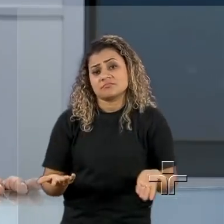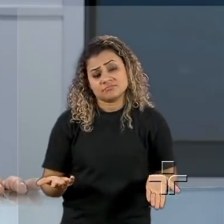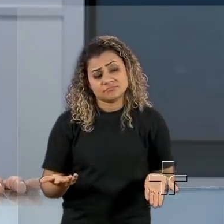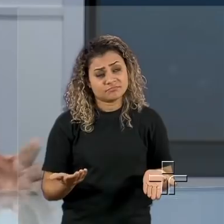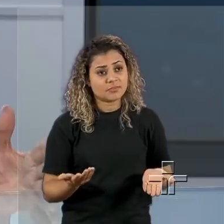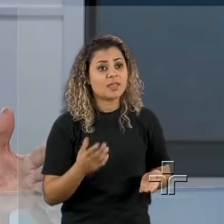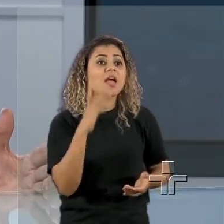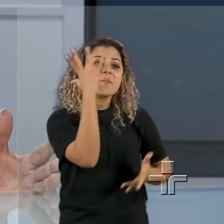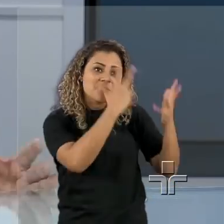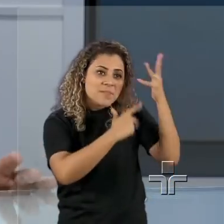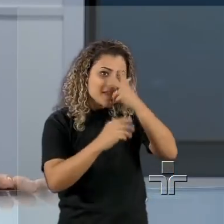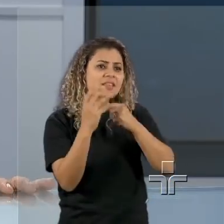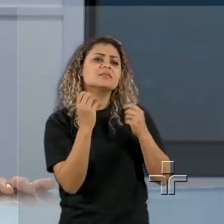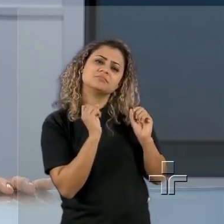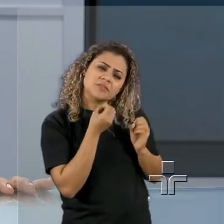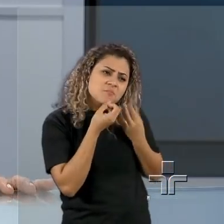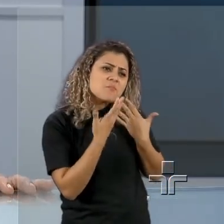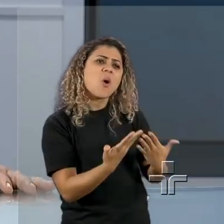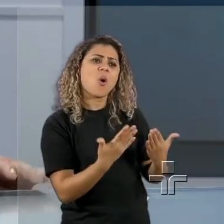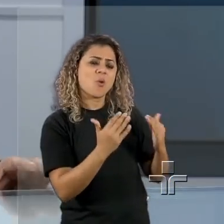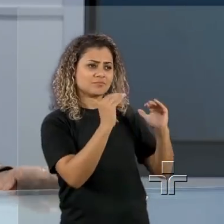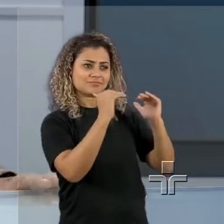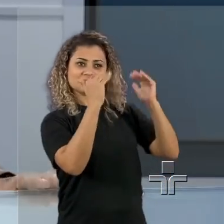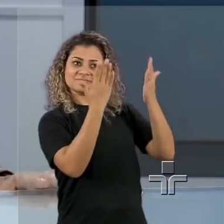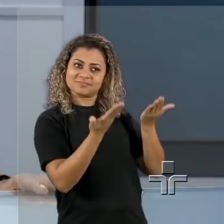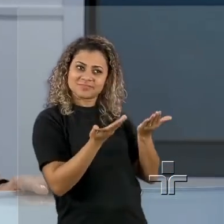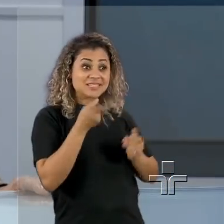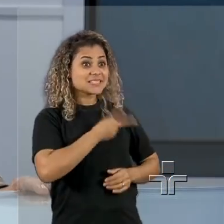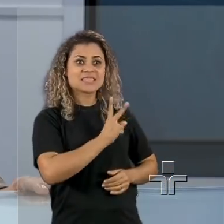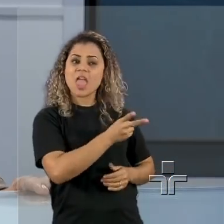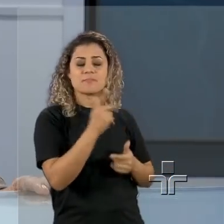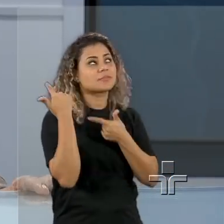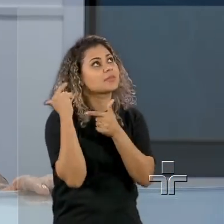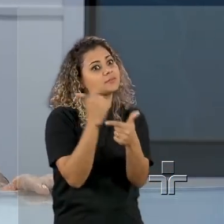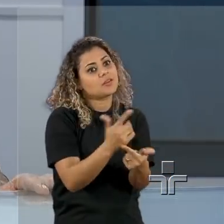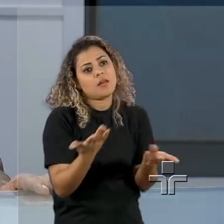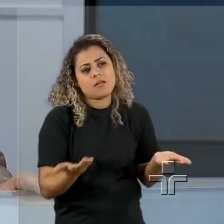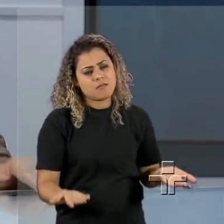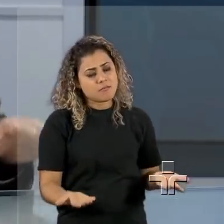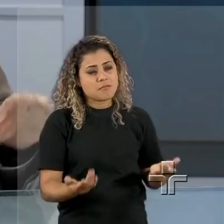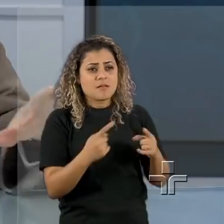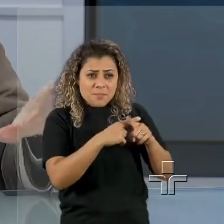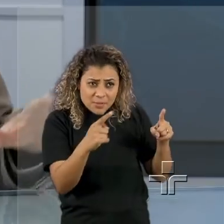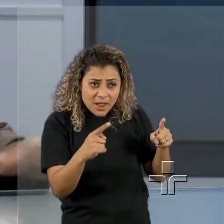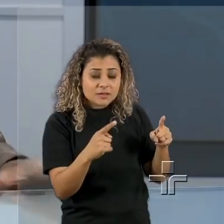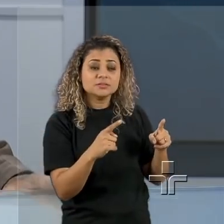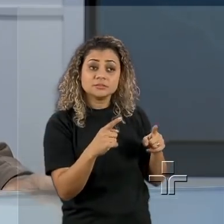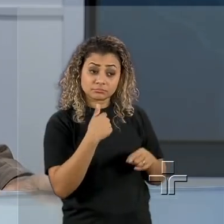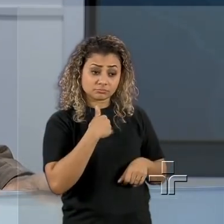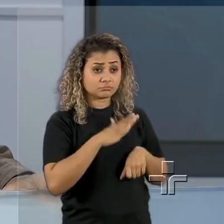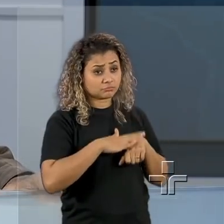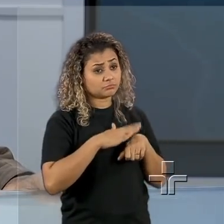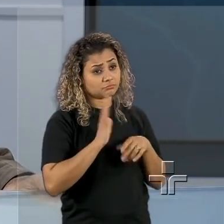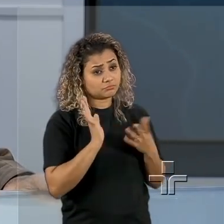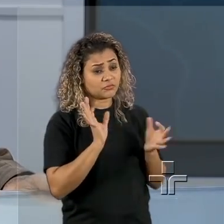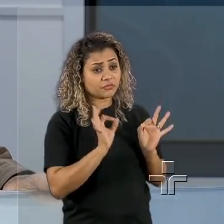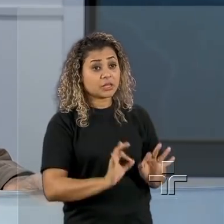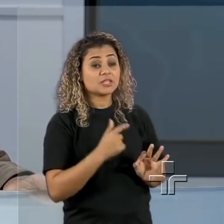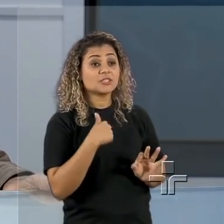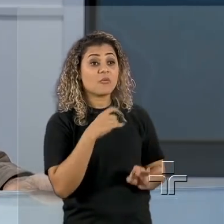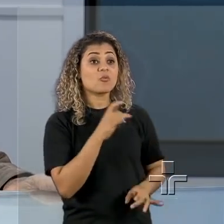uma coisa entra em conflito com a outra. Você pode ter mulheres em concurso de beleza, mulheres bonitas, e mulheres em